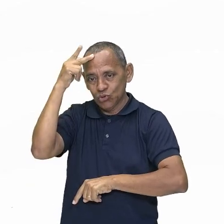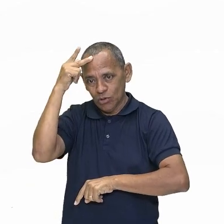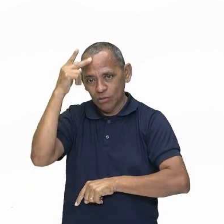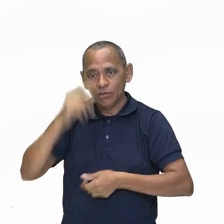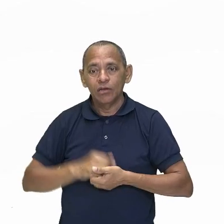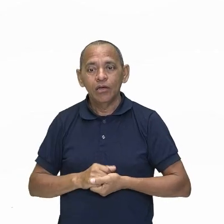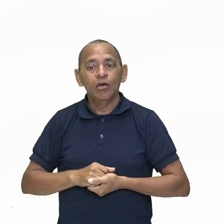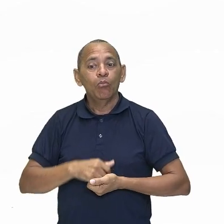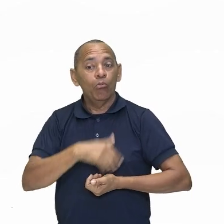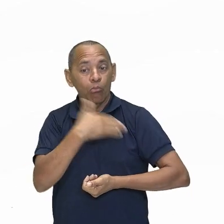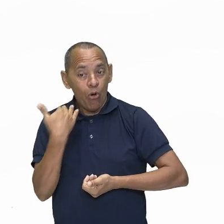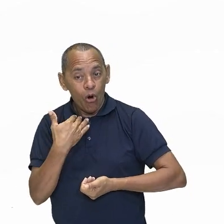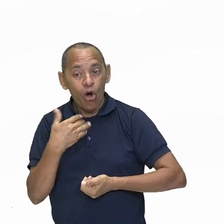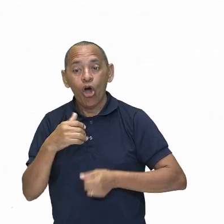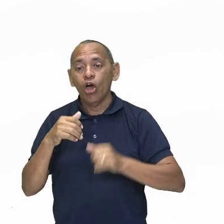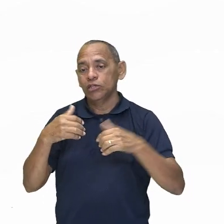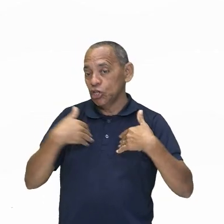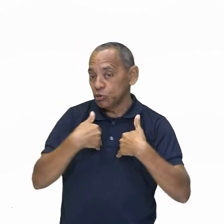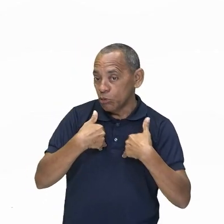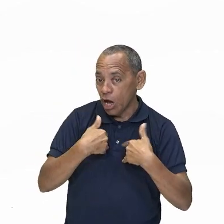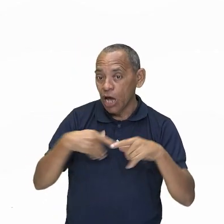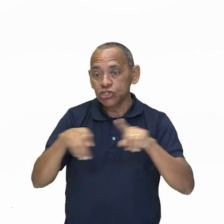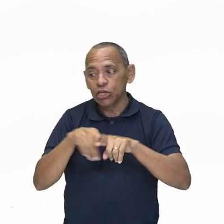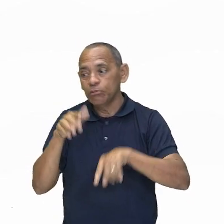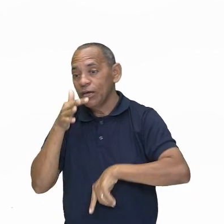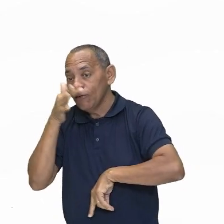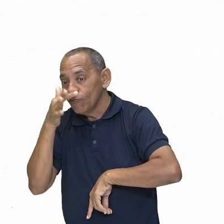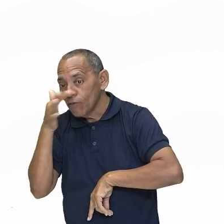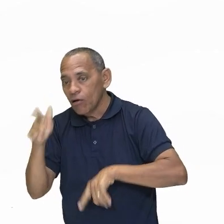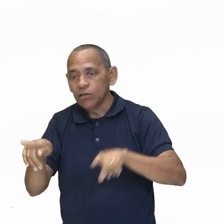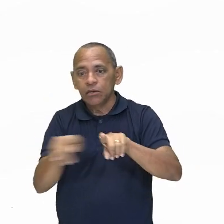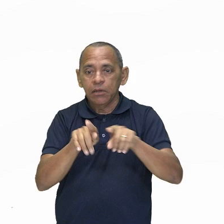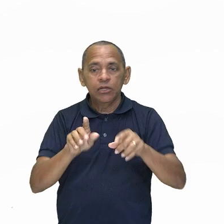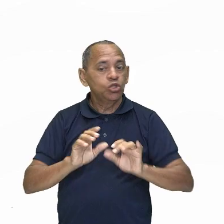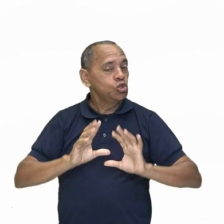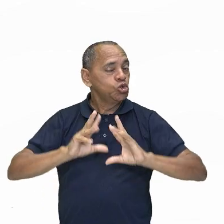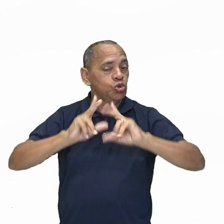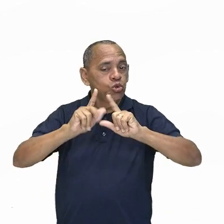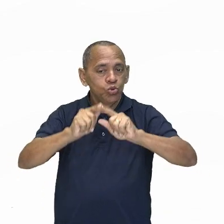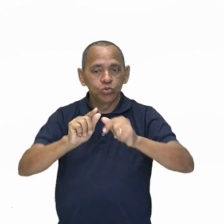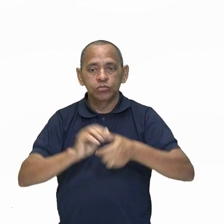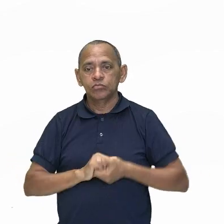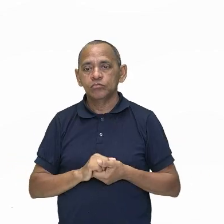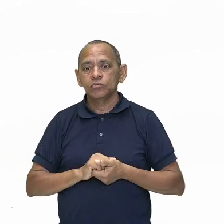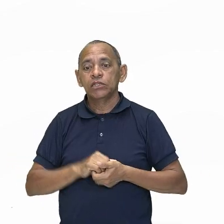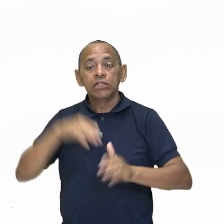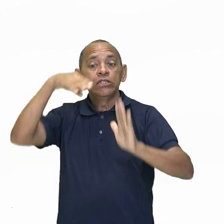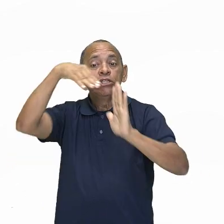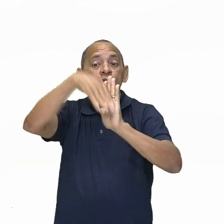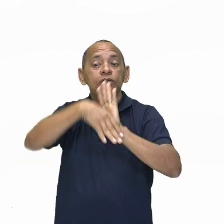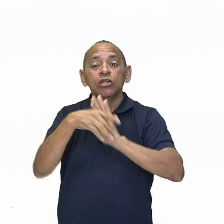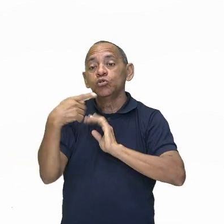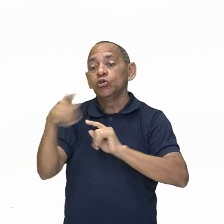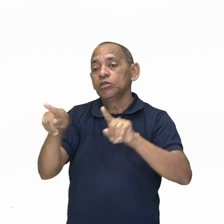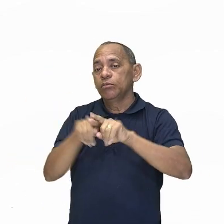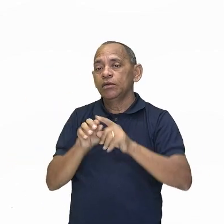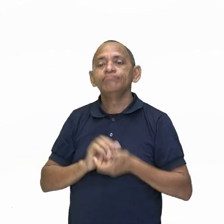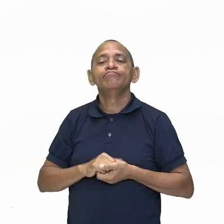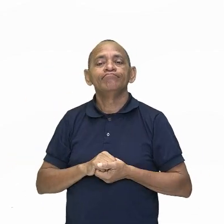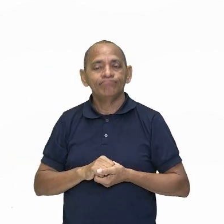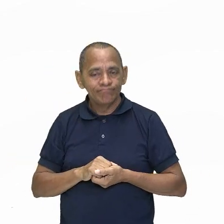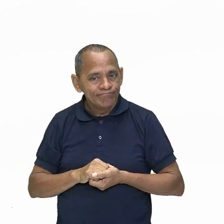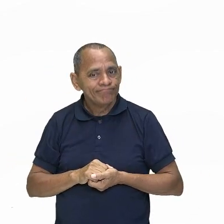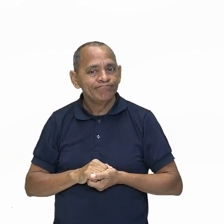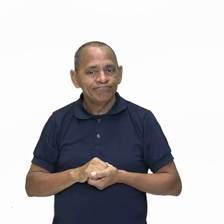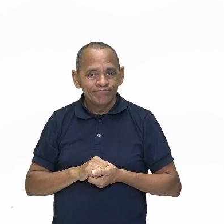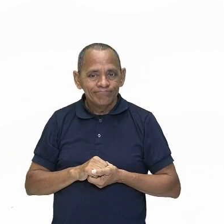é exposta a lixo atômico. Também temos mais uma desvantagem, os riscos de acidentes nucleares. E